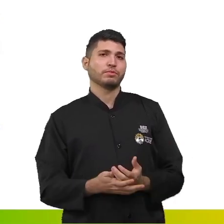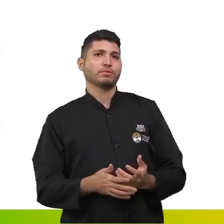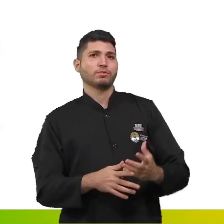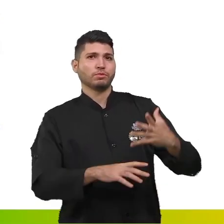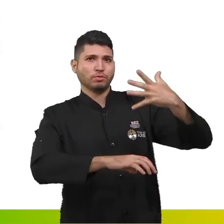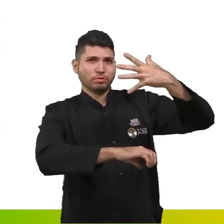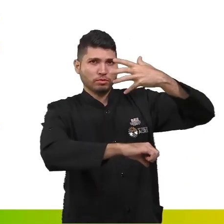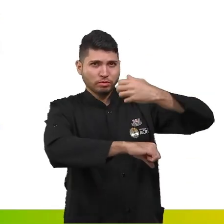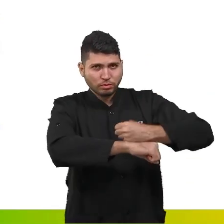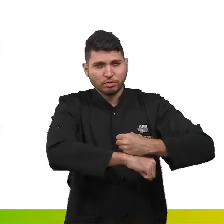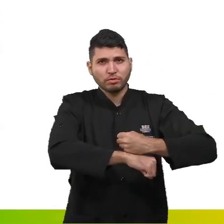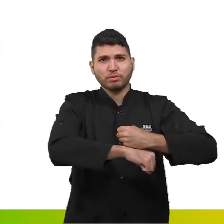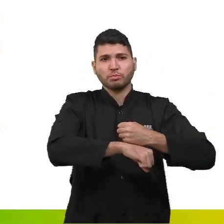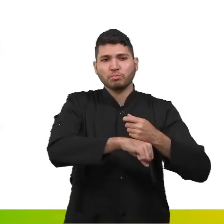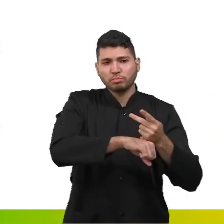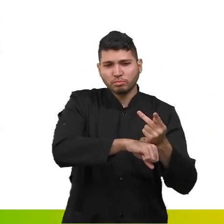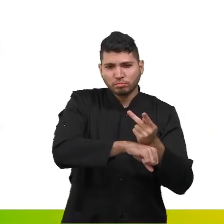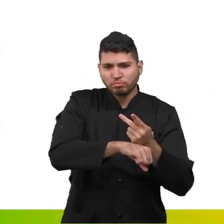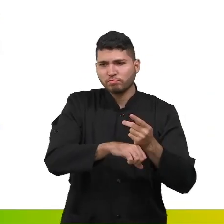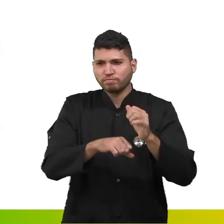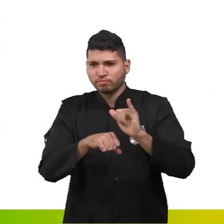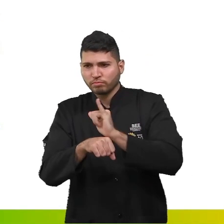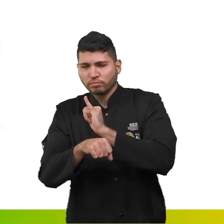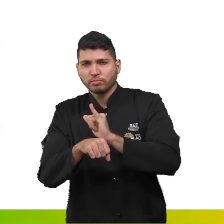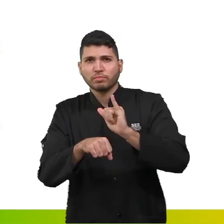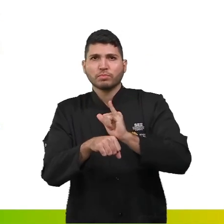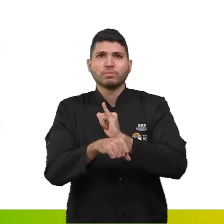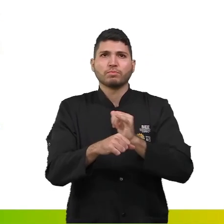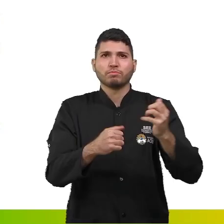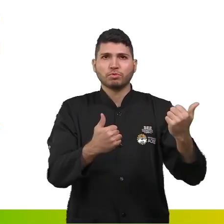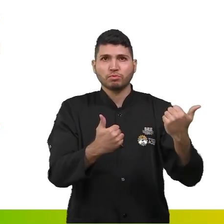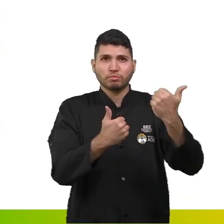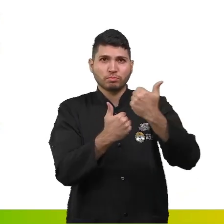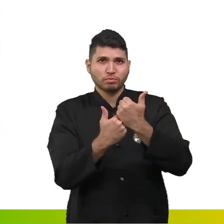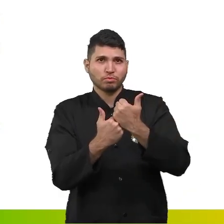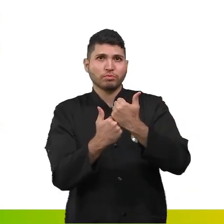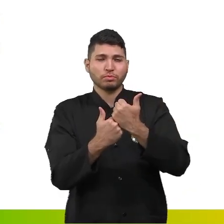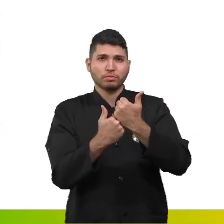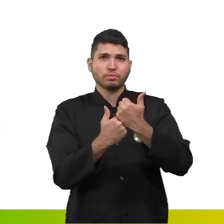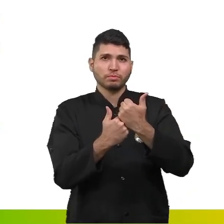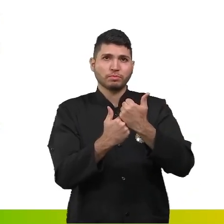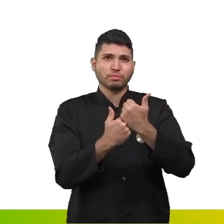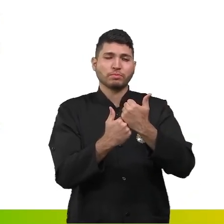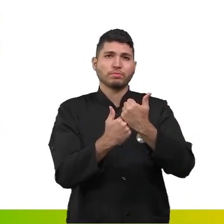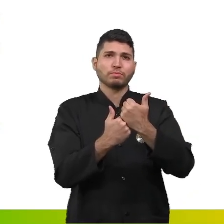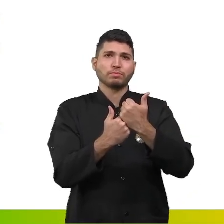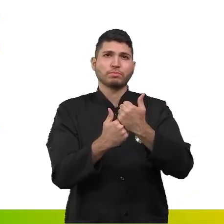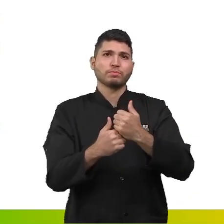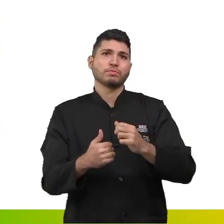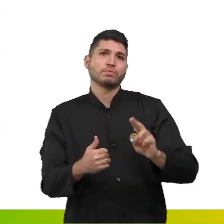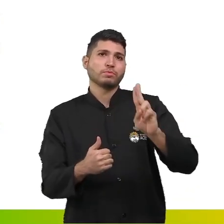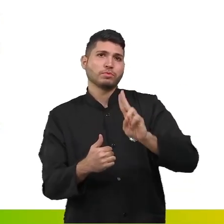buscaram alternativas para suprir essa demanda por mão de obra.